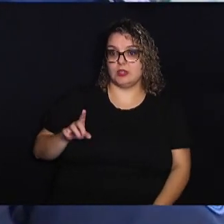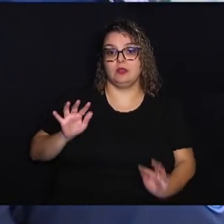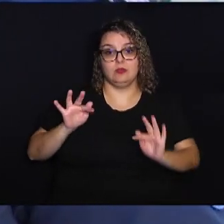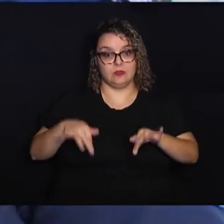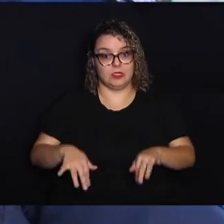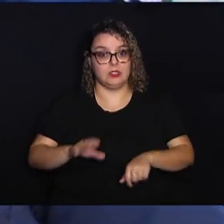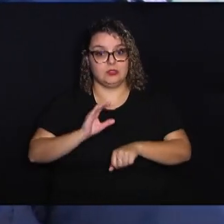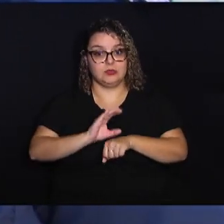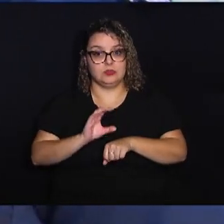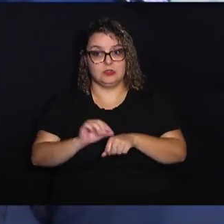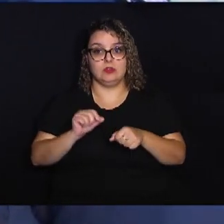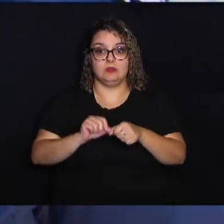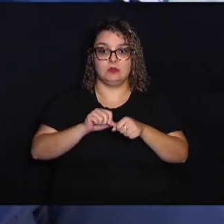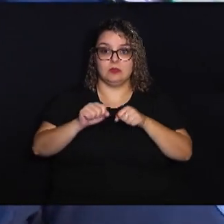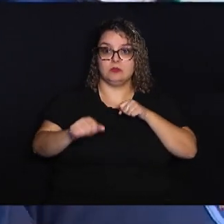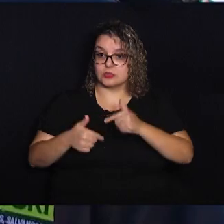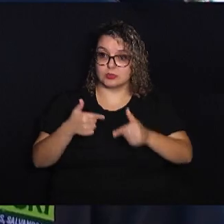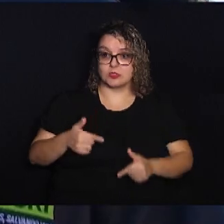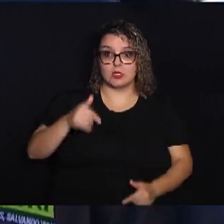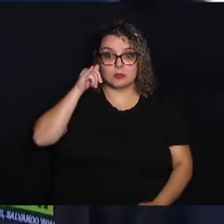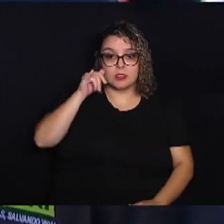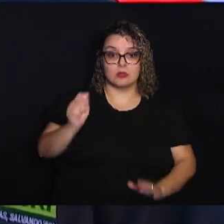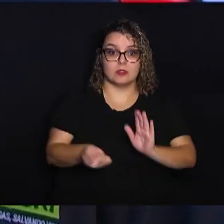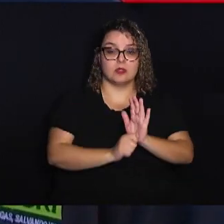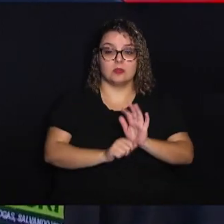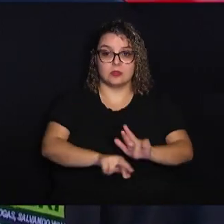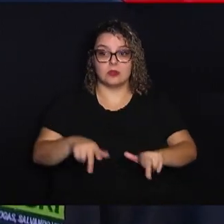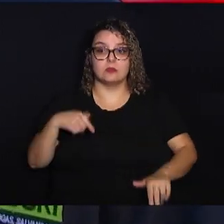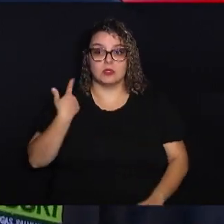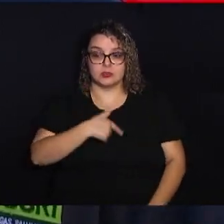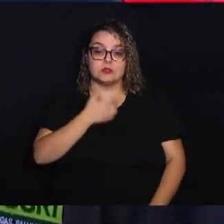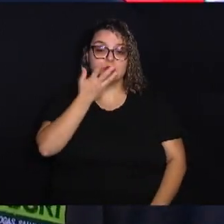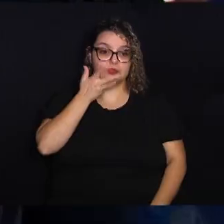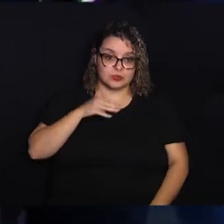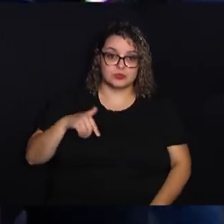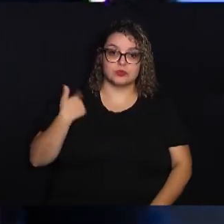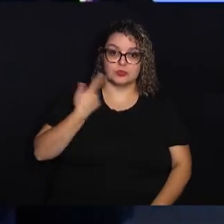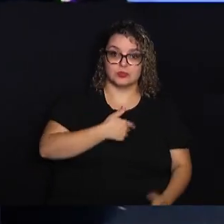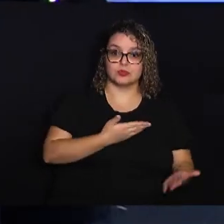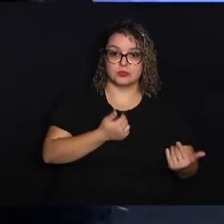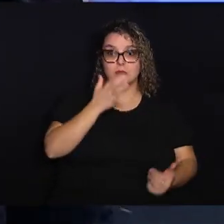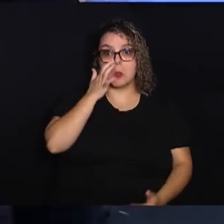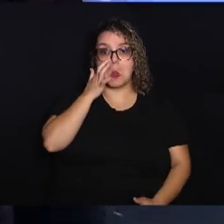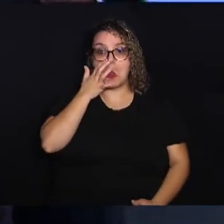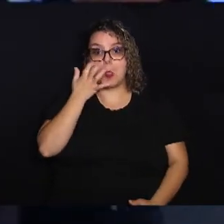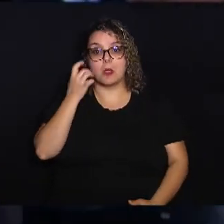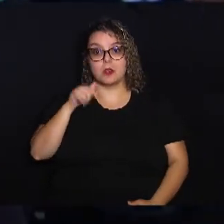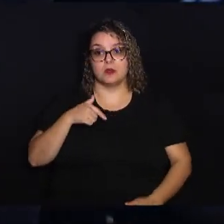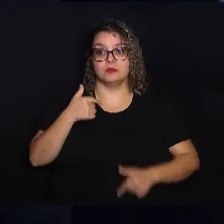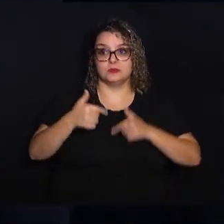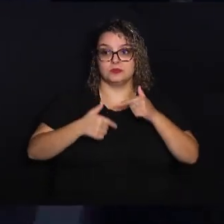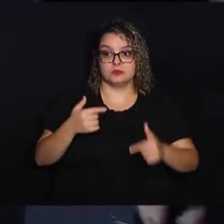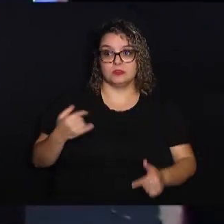muitas pessoas que estão precisando. Bom, a gente segue aqui com as notícias da Metrópole de Campinas, porque a INDEC promoveu